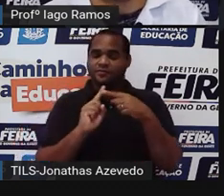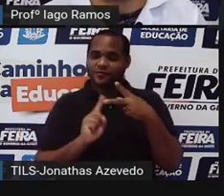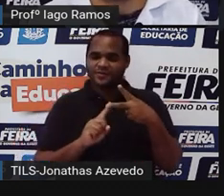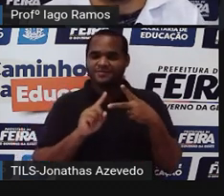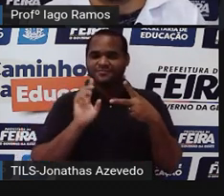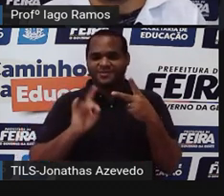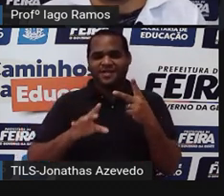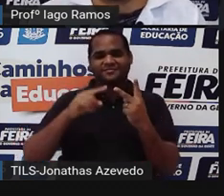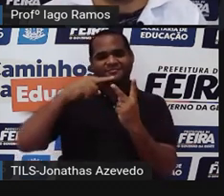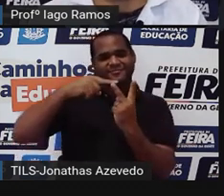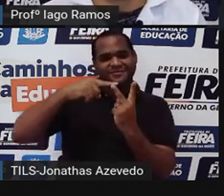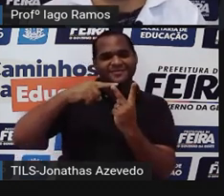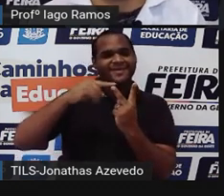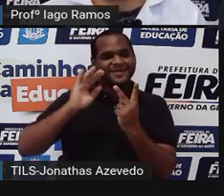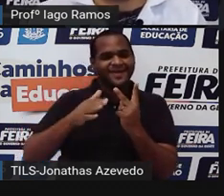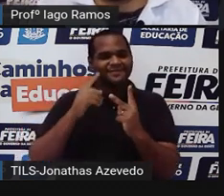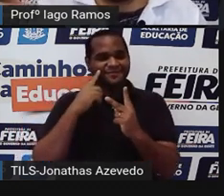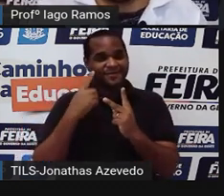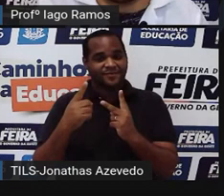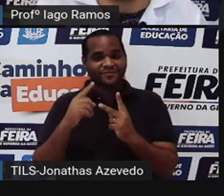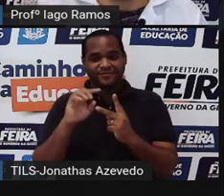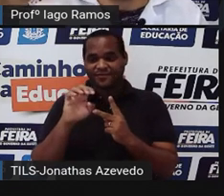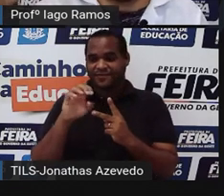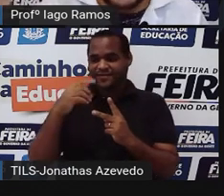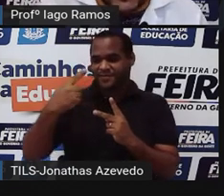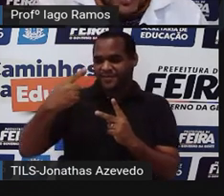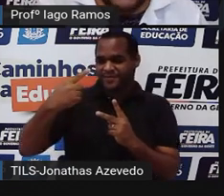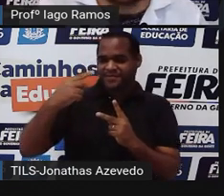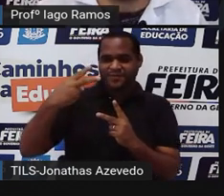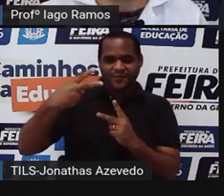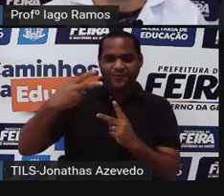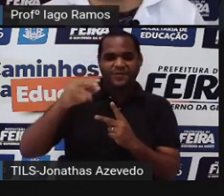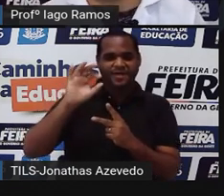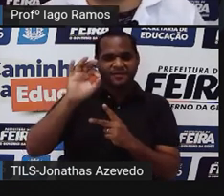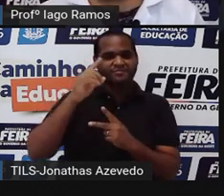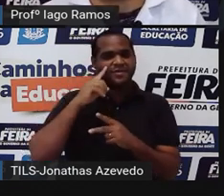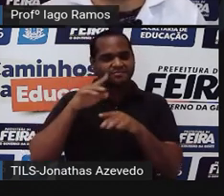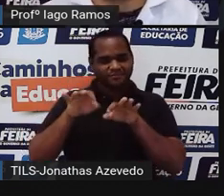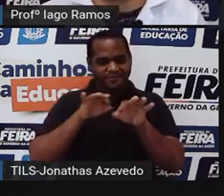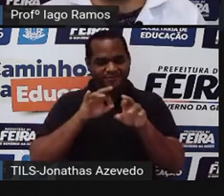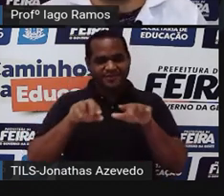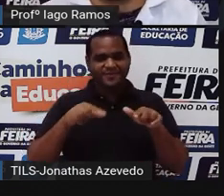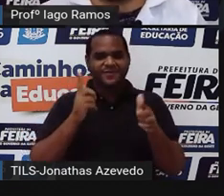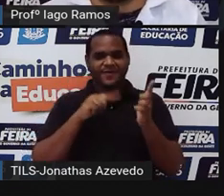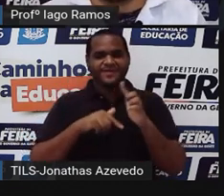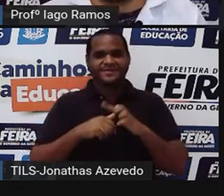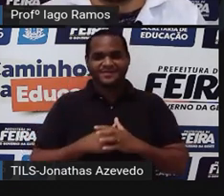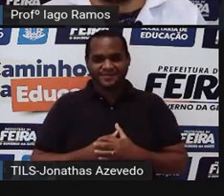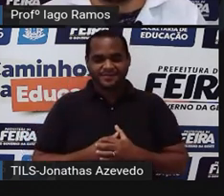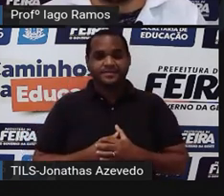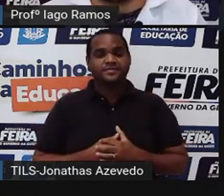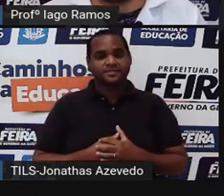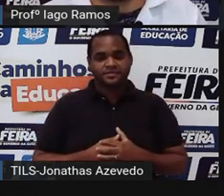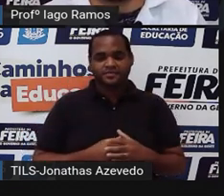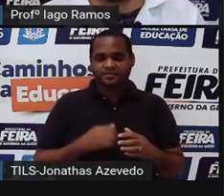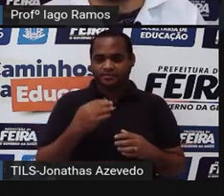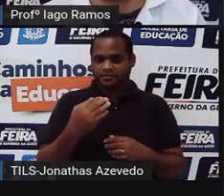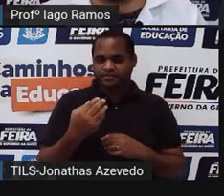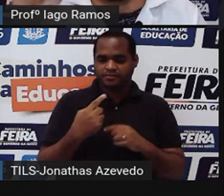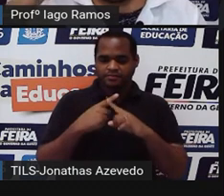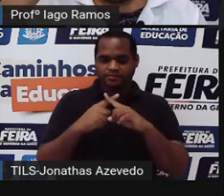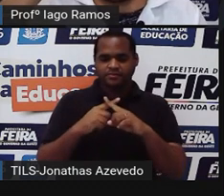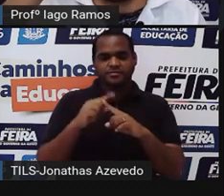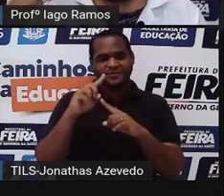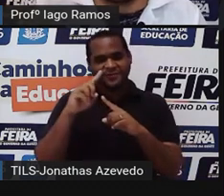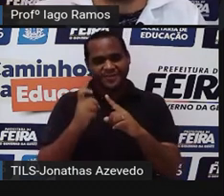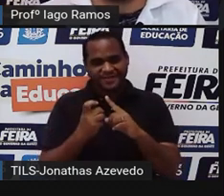raízes, né, dessa equação. Os dois números que resolvem essa equação. Tá bom? Então, um eu chamo de x',